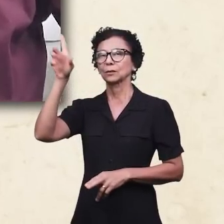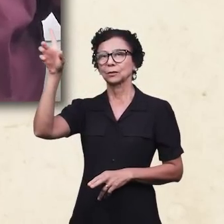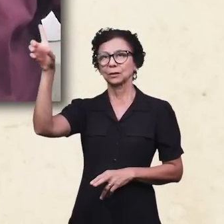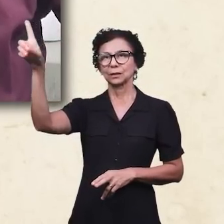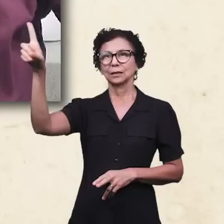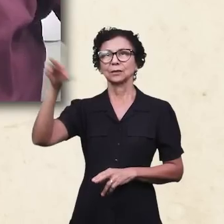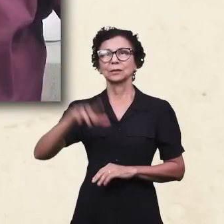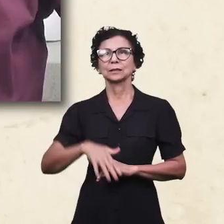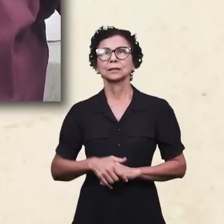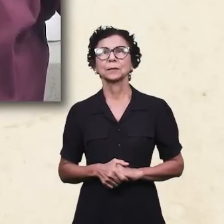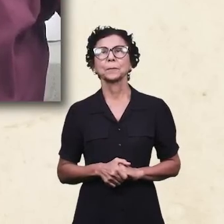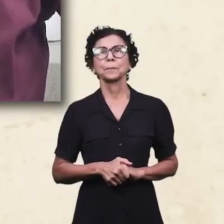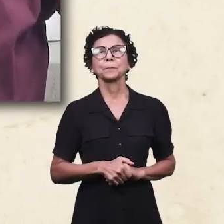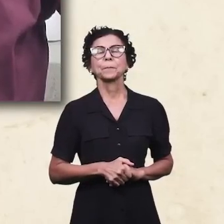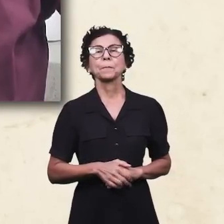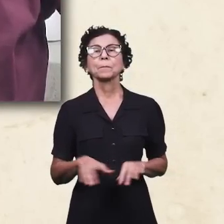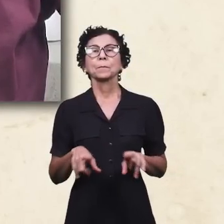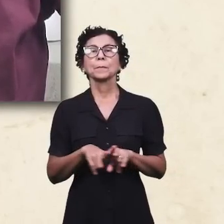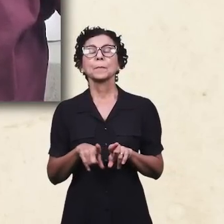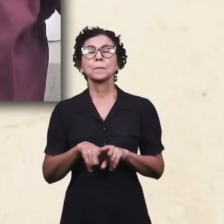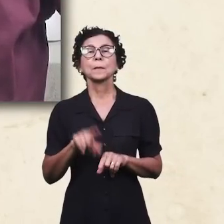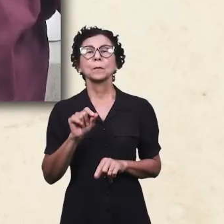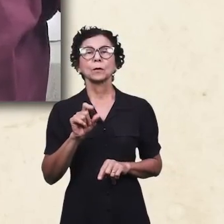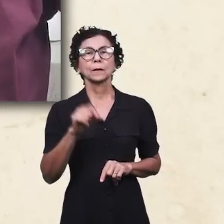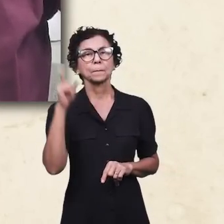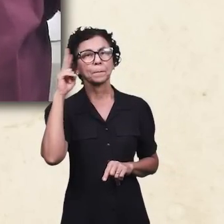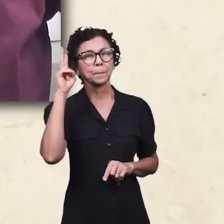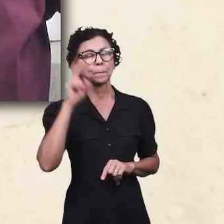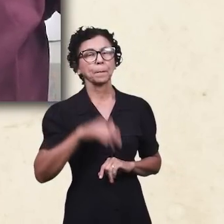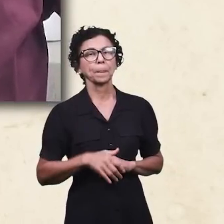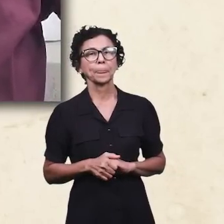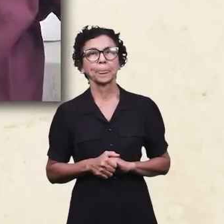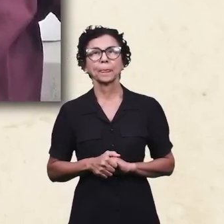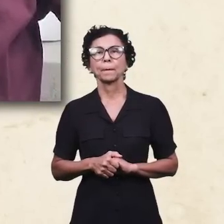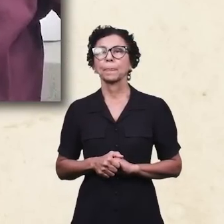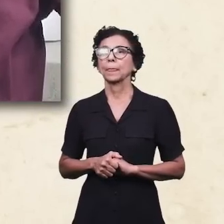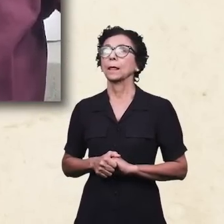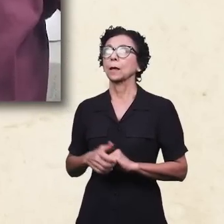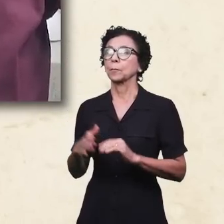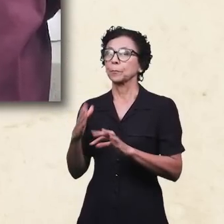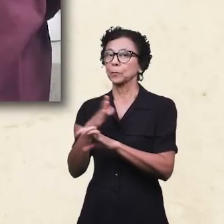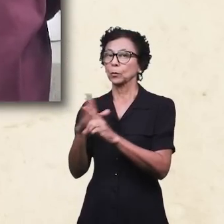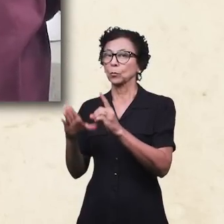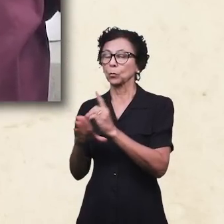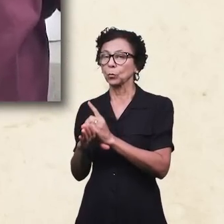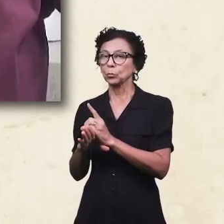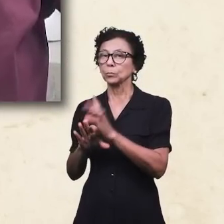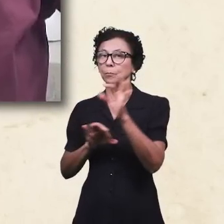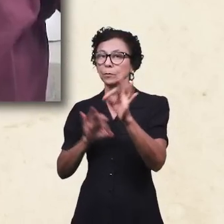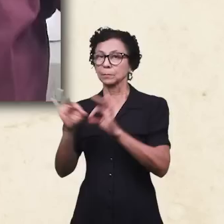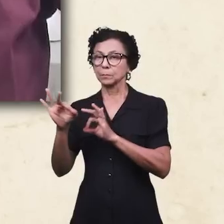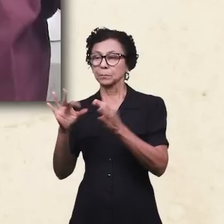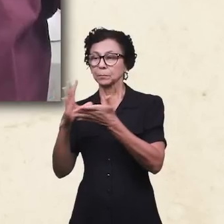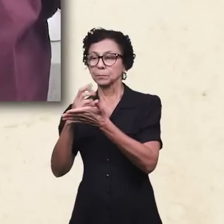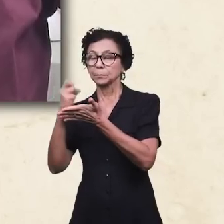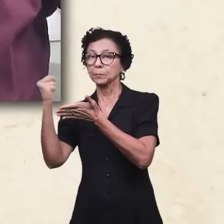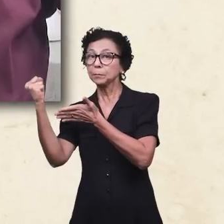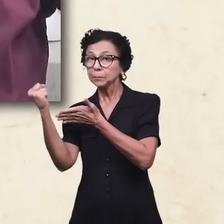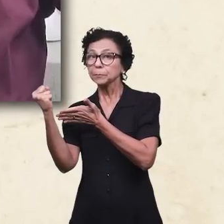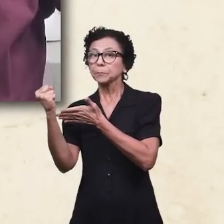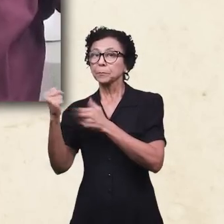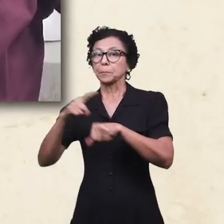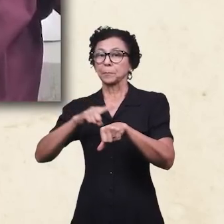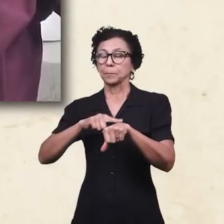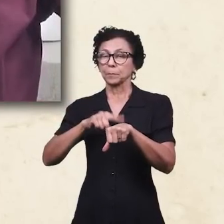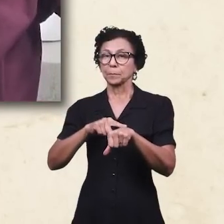com Deus. Meus irmãos, também temos que lembrar que o culto é um preparo para o arrebatamento, um preparo para a saída.